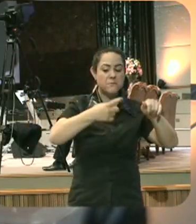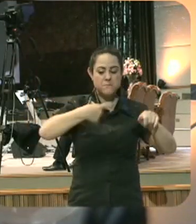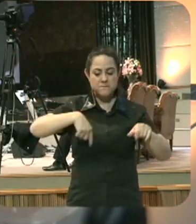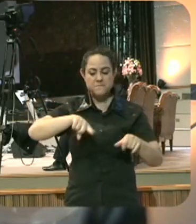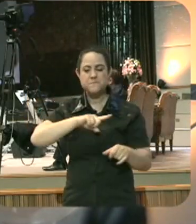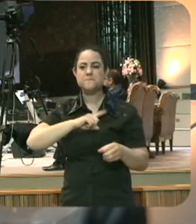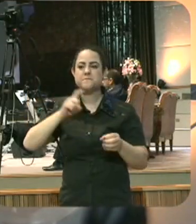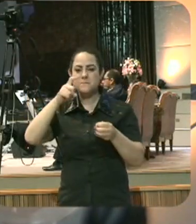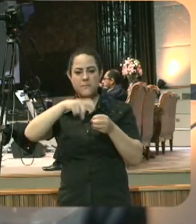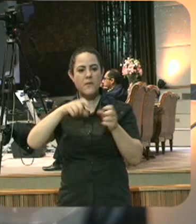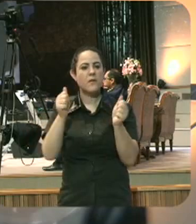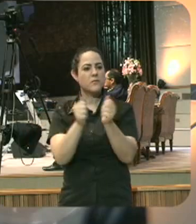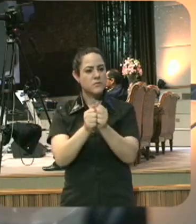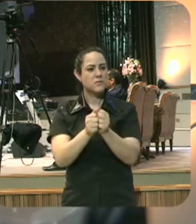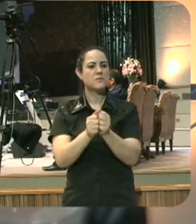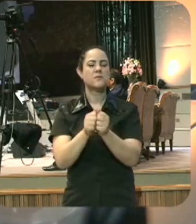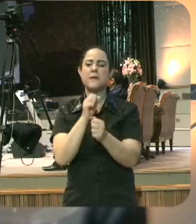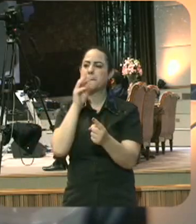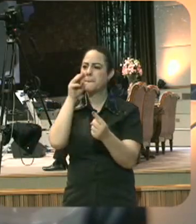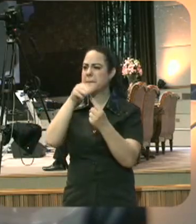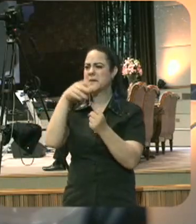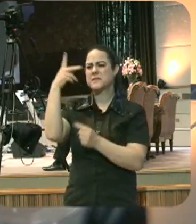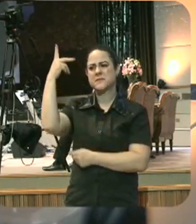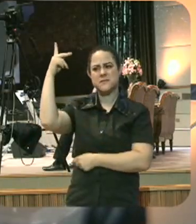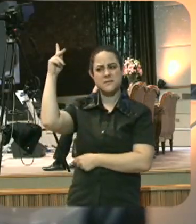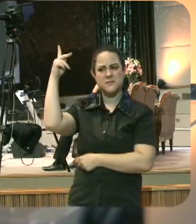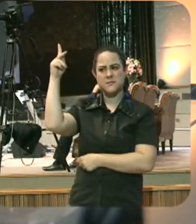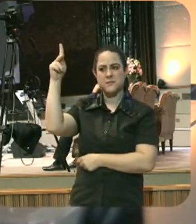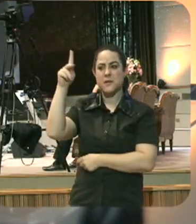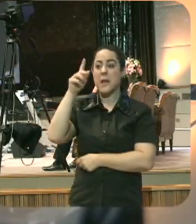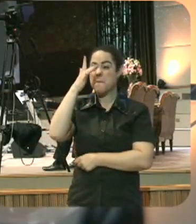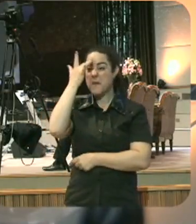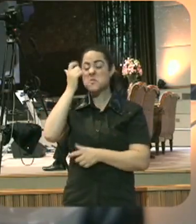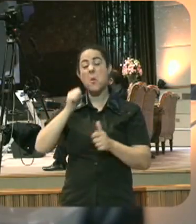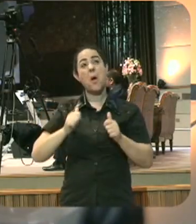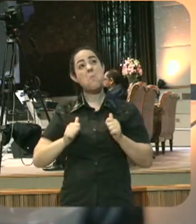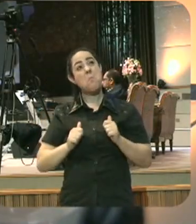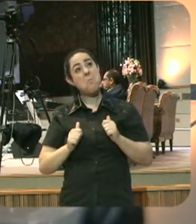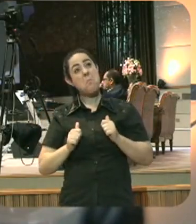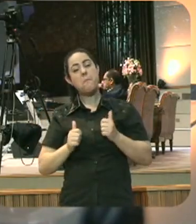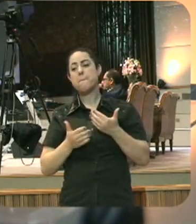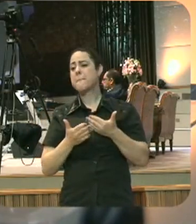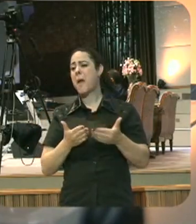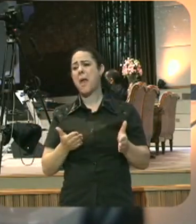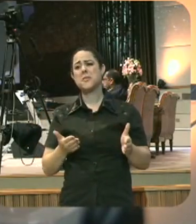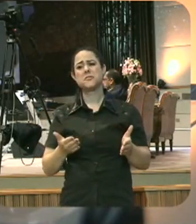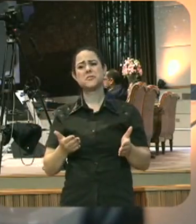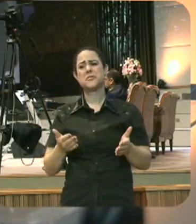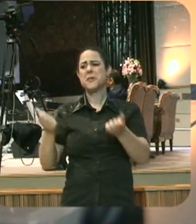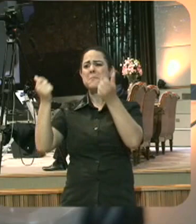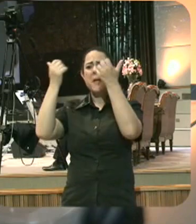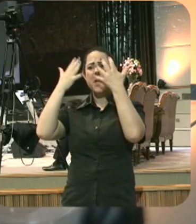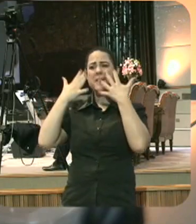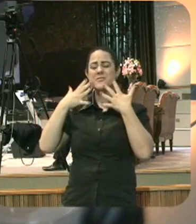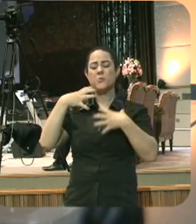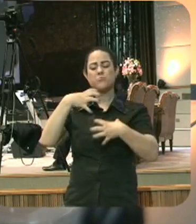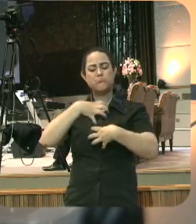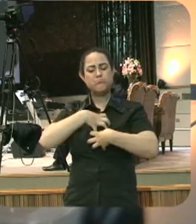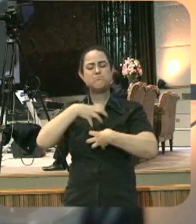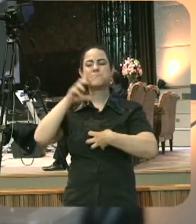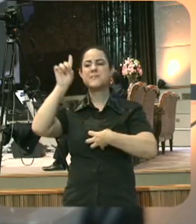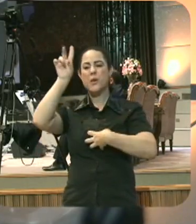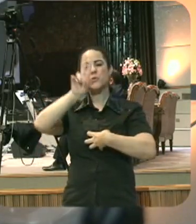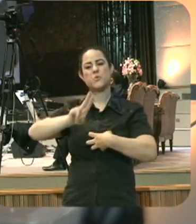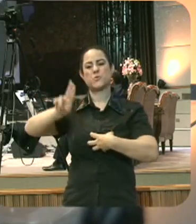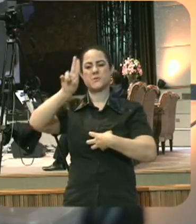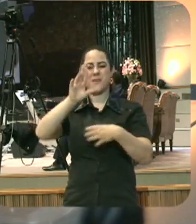tomarmos parte na sua missão. E quem se acomoda perde a bênção de ser